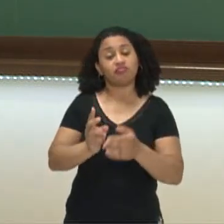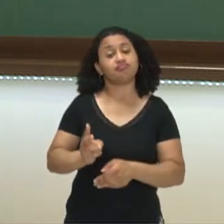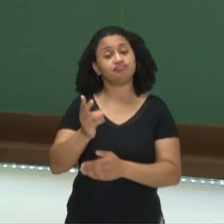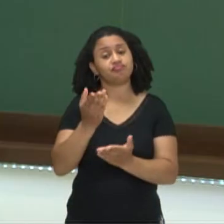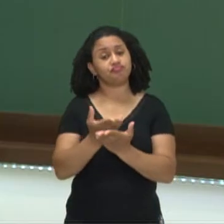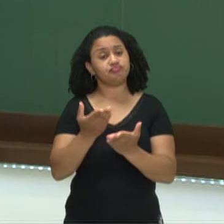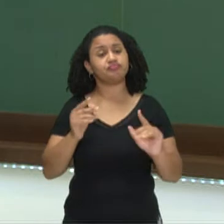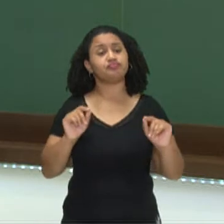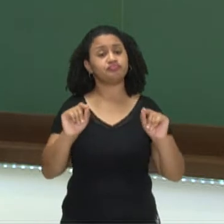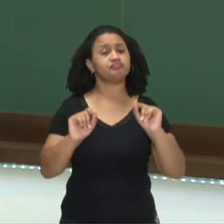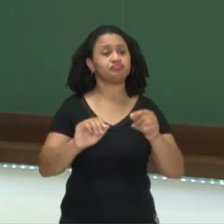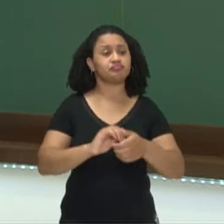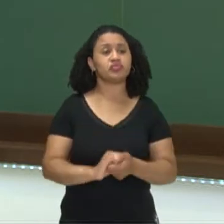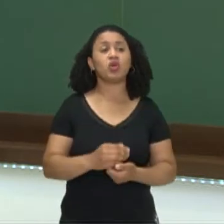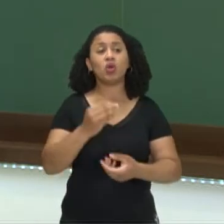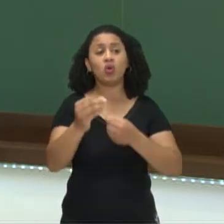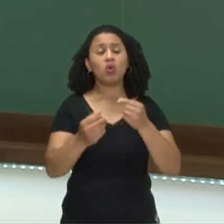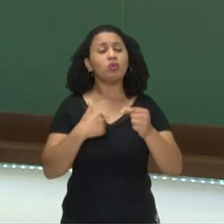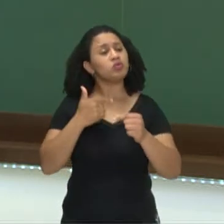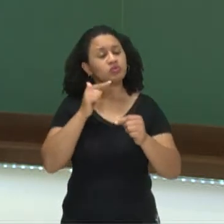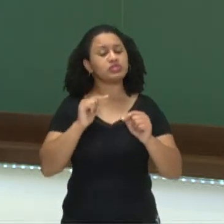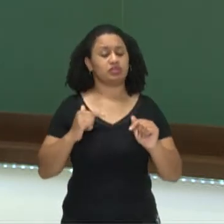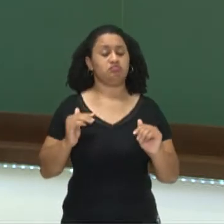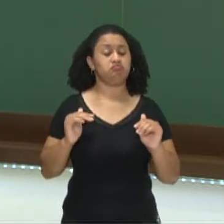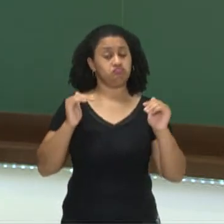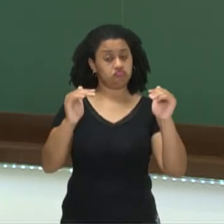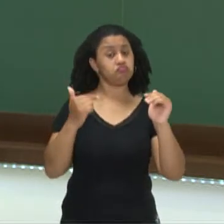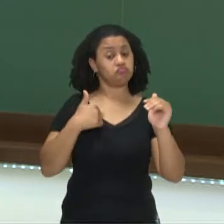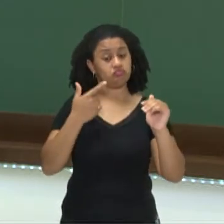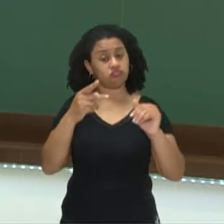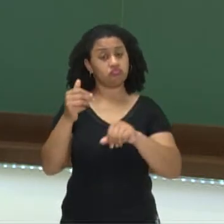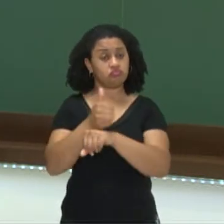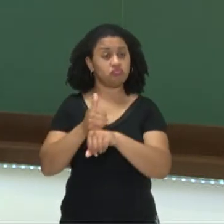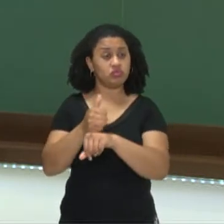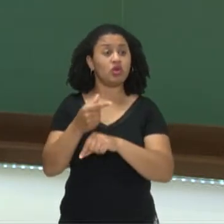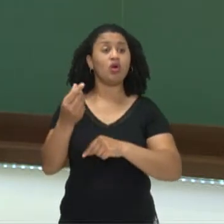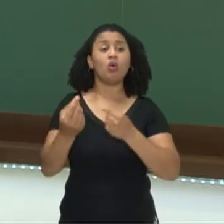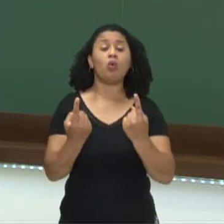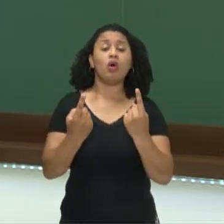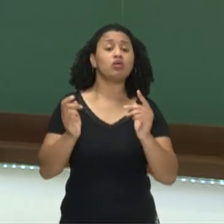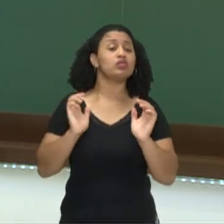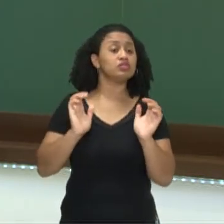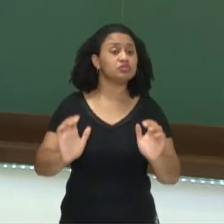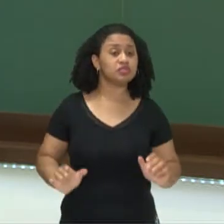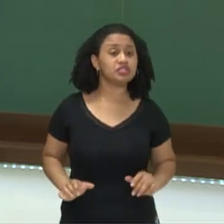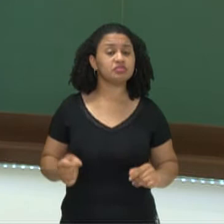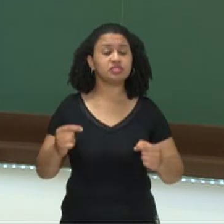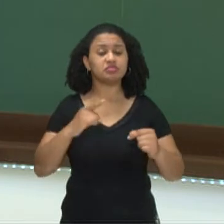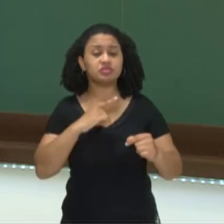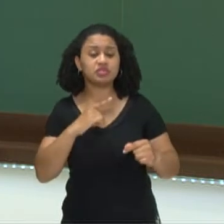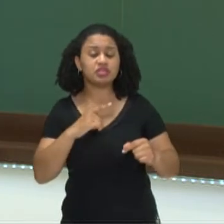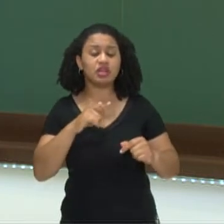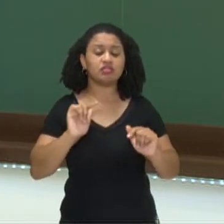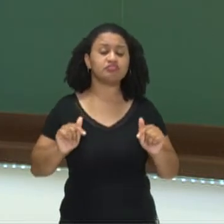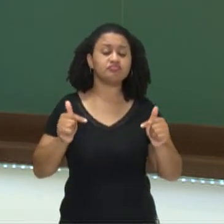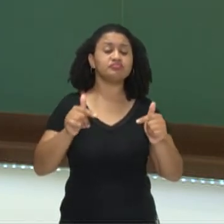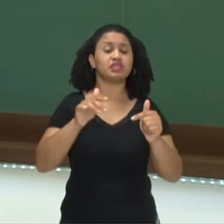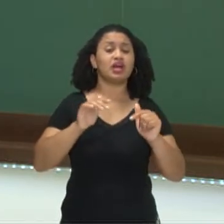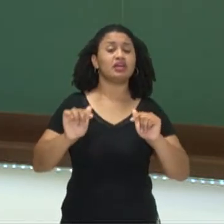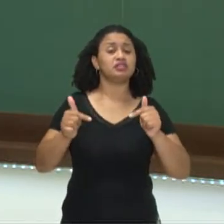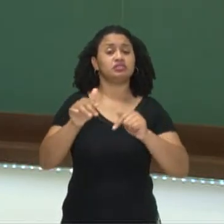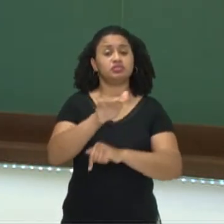Continuando. Como destacar-se na sua profissão? Qual conduta você deve ter na hora de se destacar na sua área de atuação